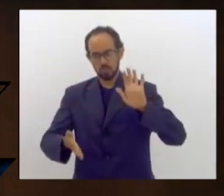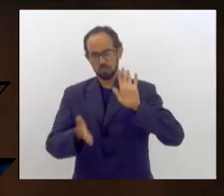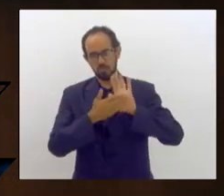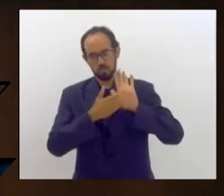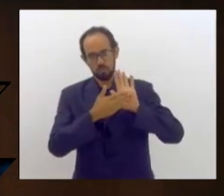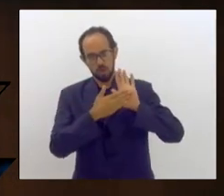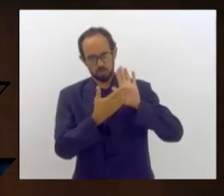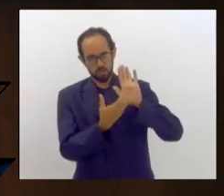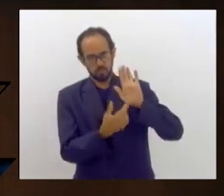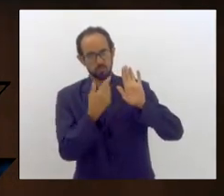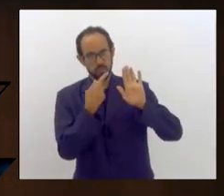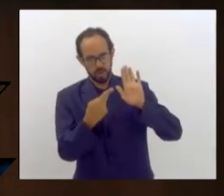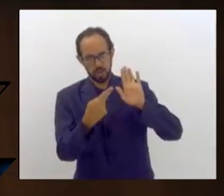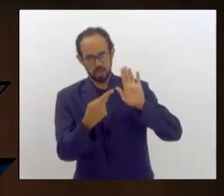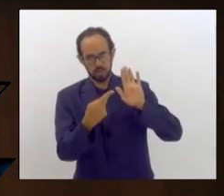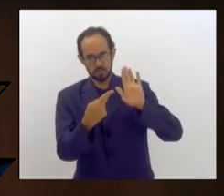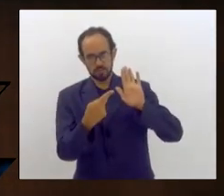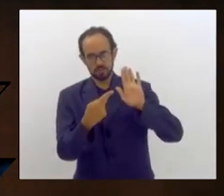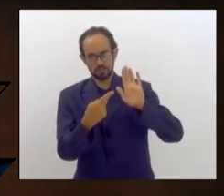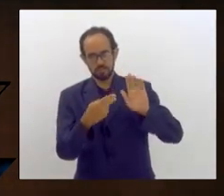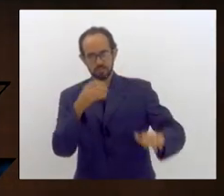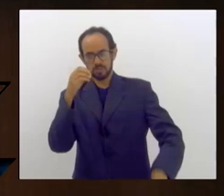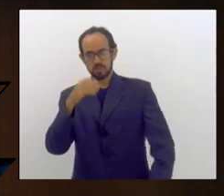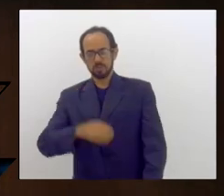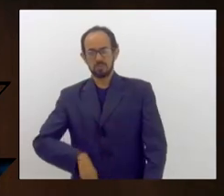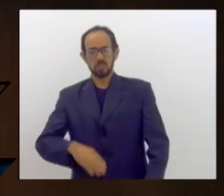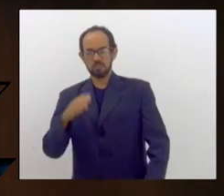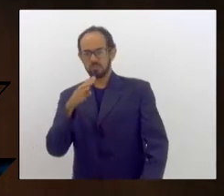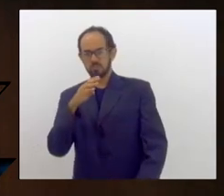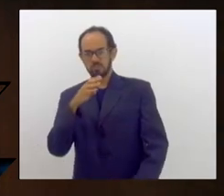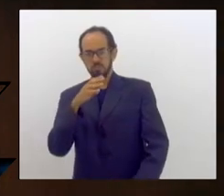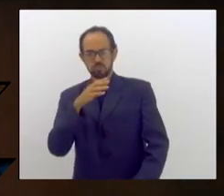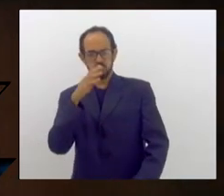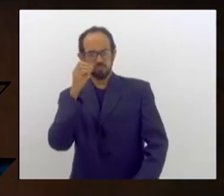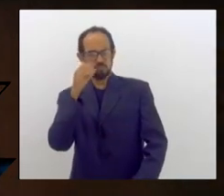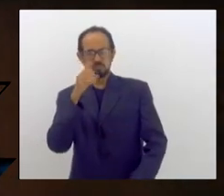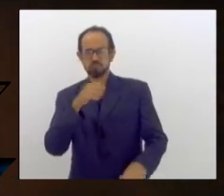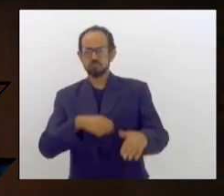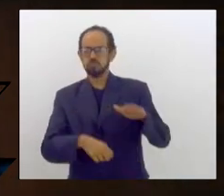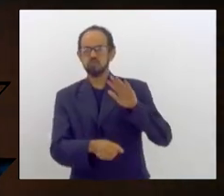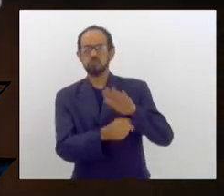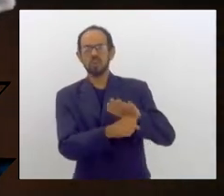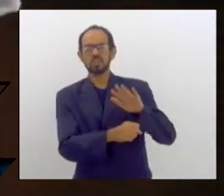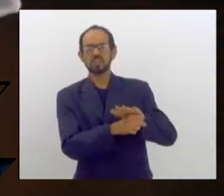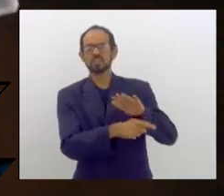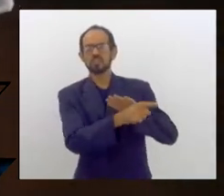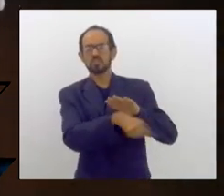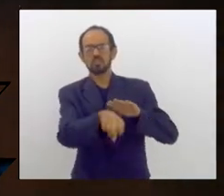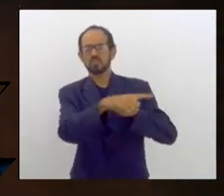receber a medalha. Foda-se vocês, foda-se suas leis,